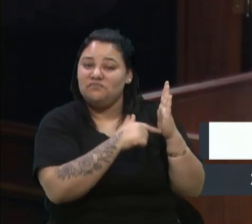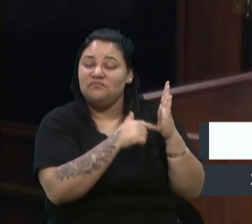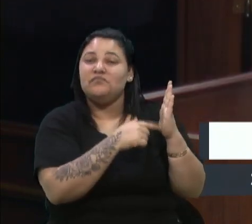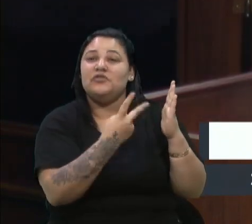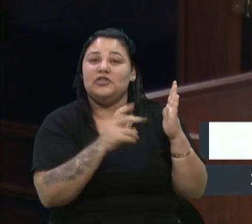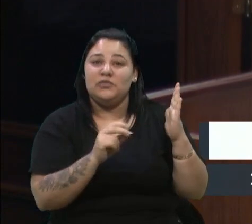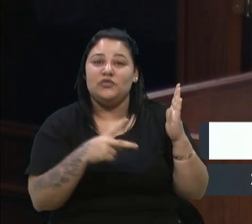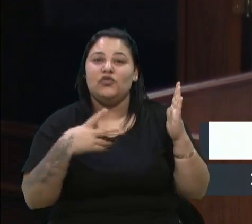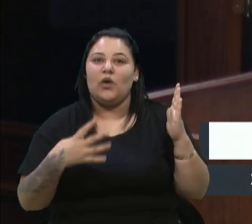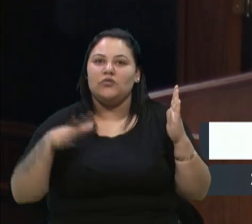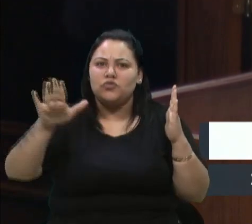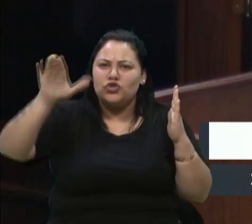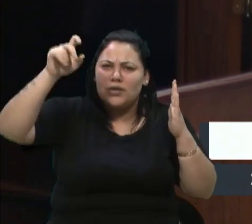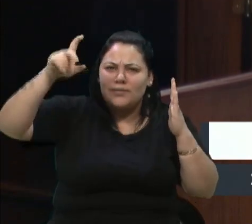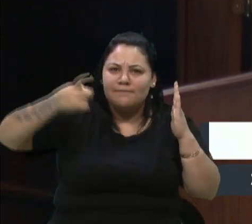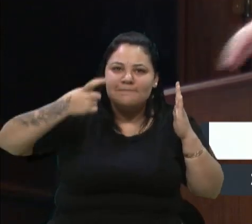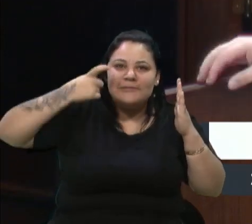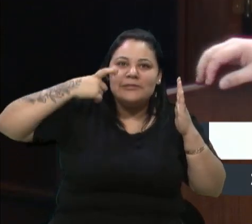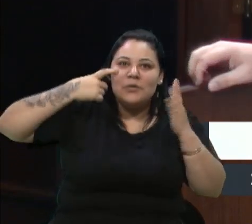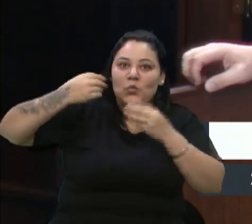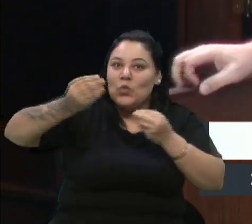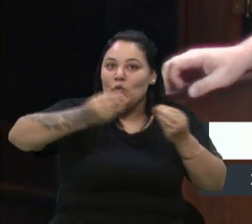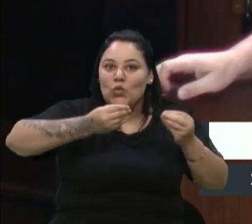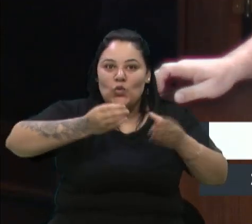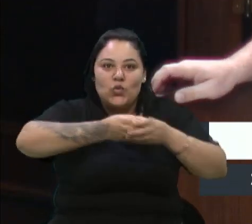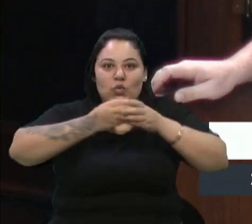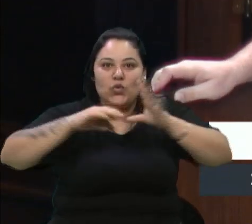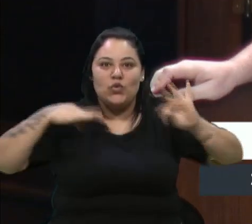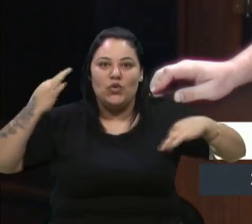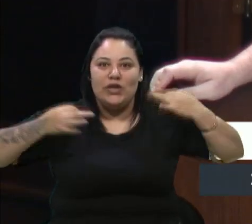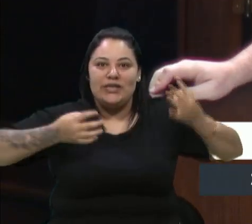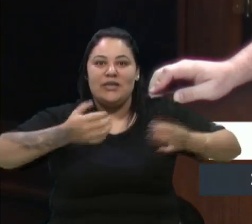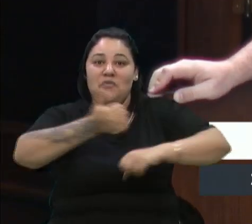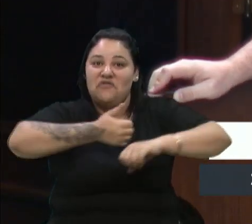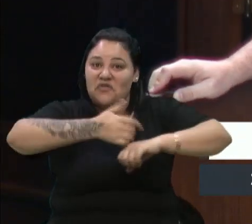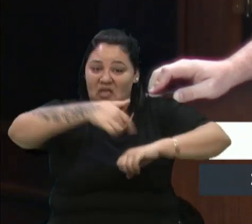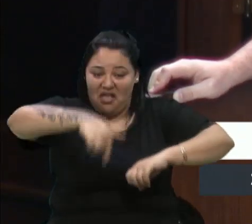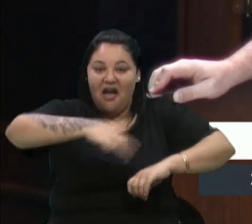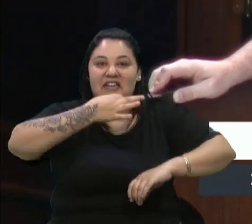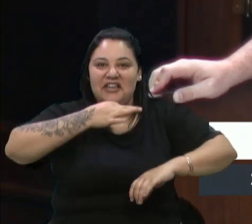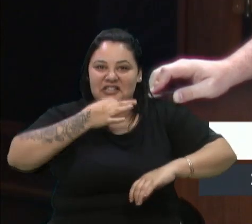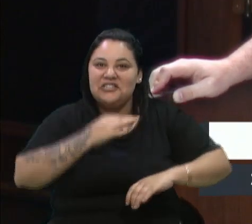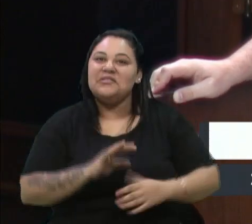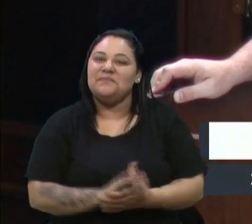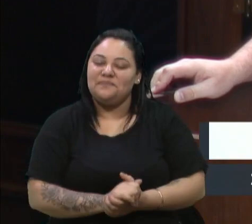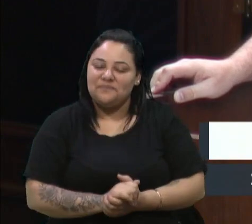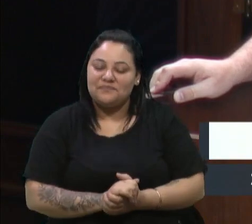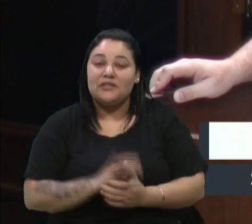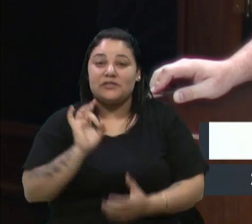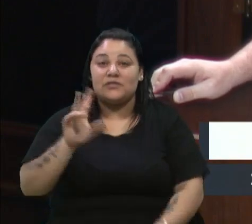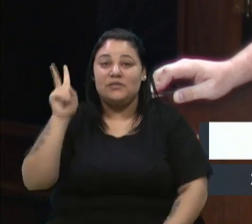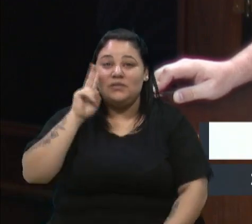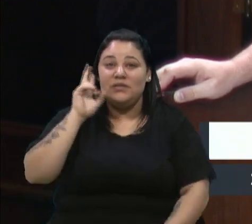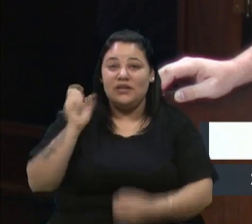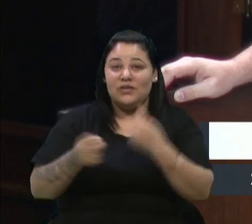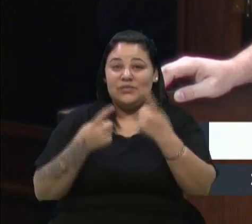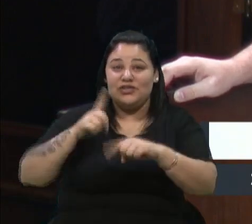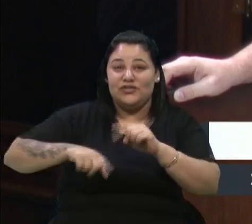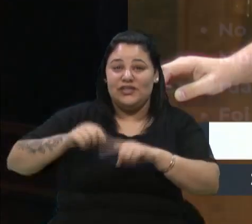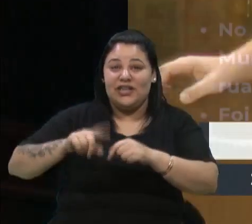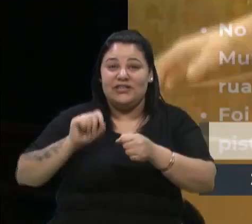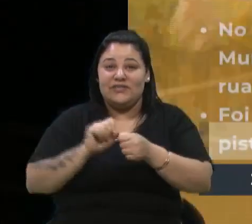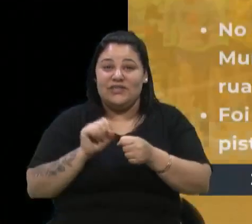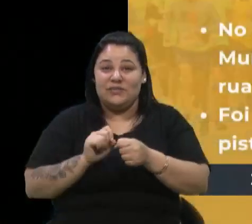atraindo muito turista e muito corredor aqui para Caxias do Sul. Só para recordar algumas ações que nós tivemos